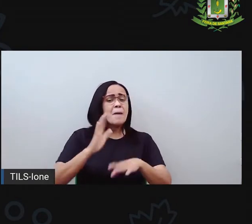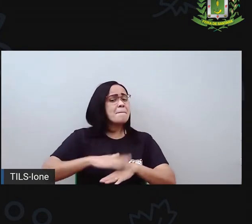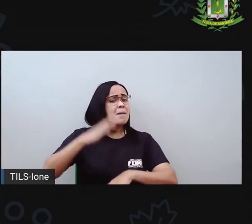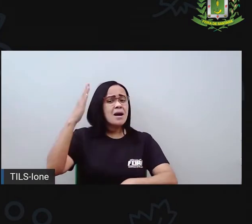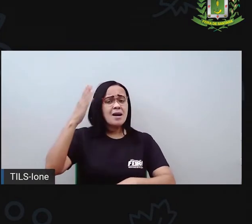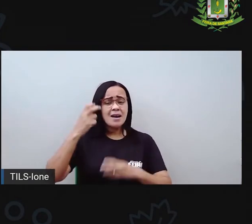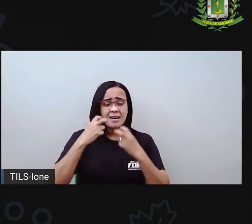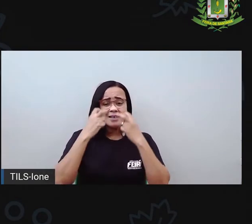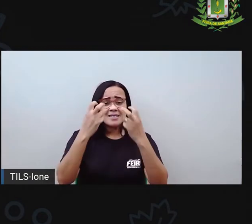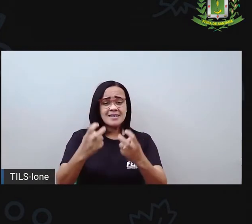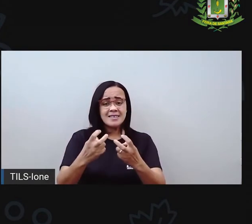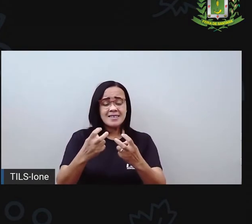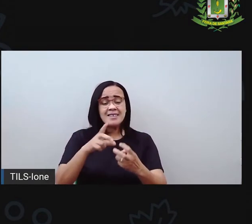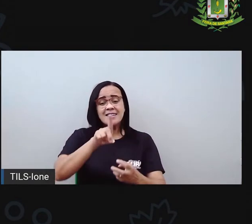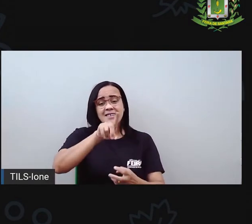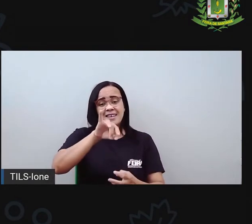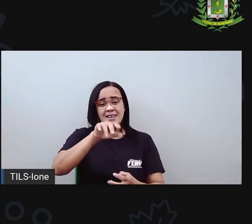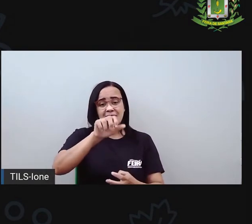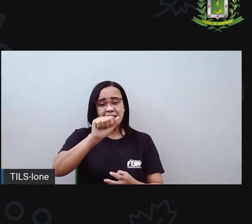meninada! Prodeia!